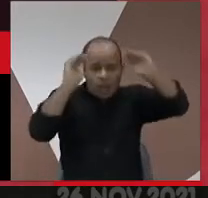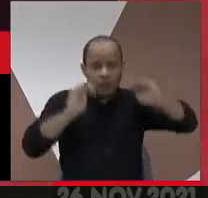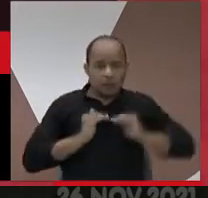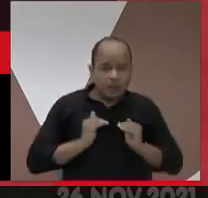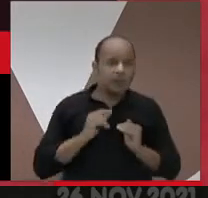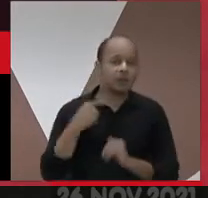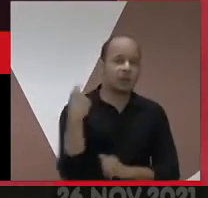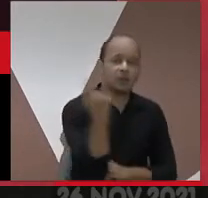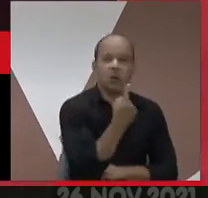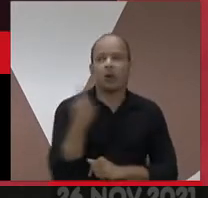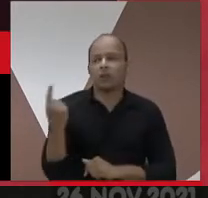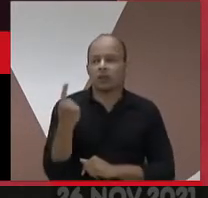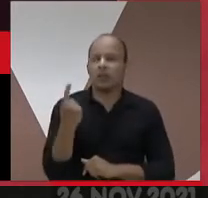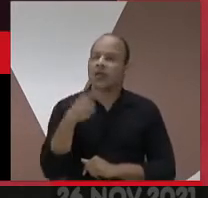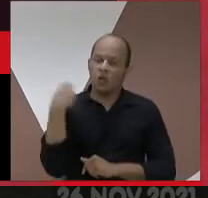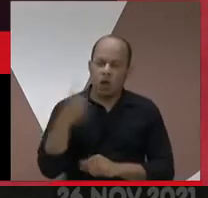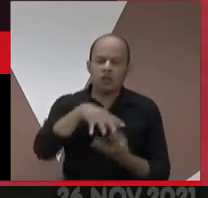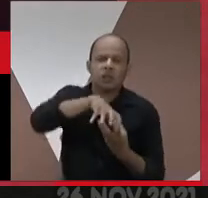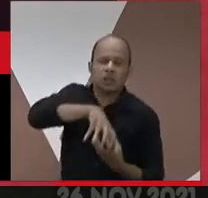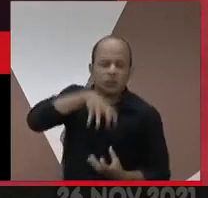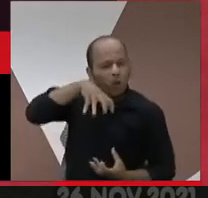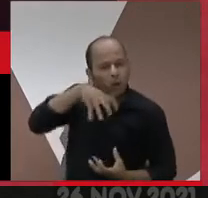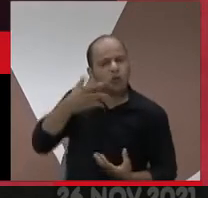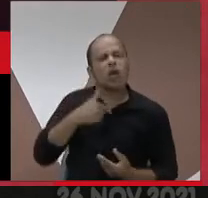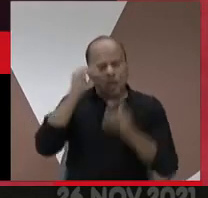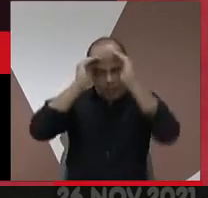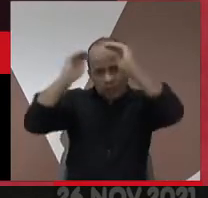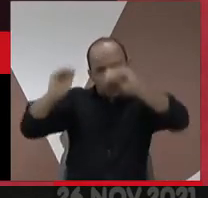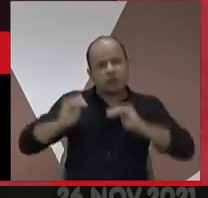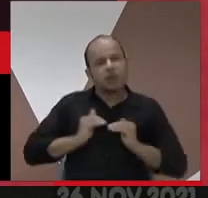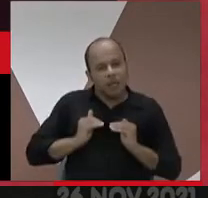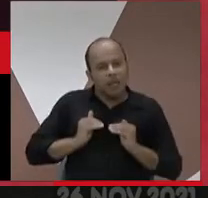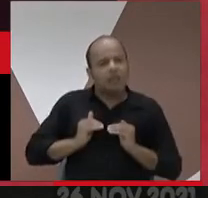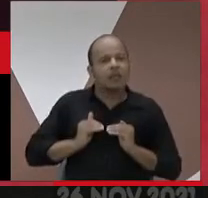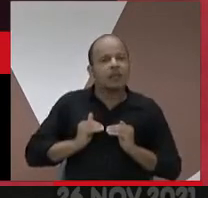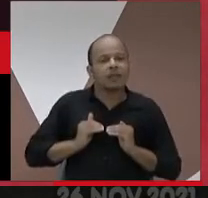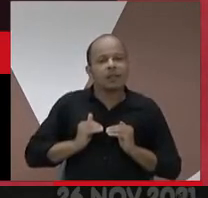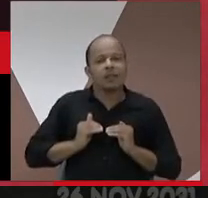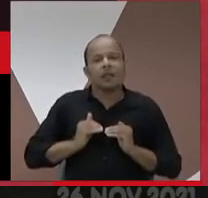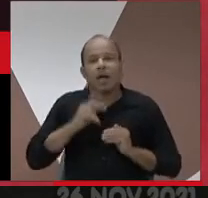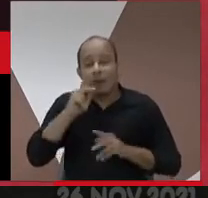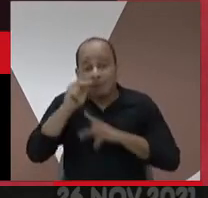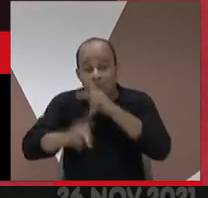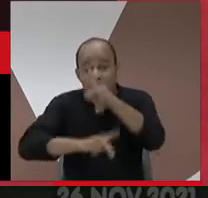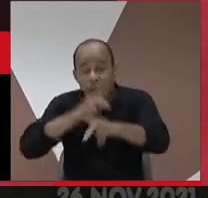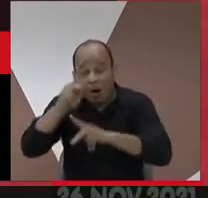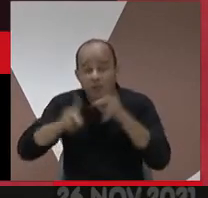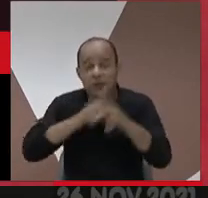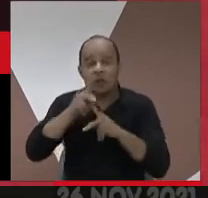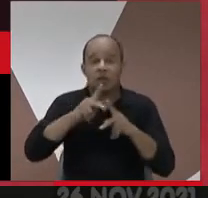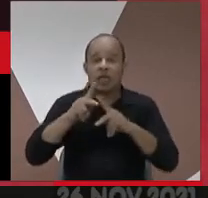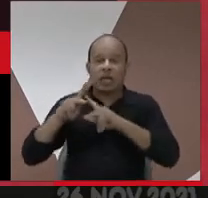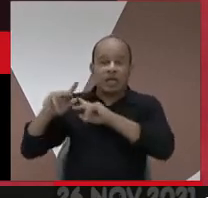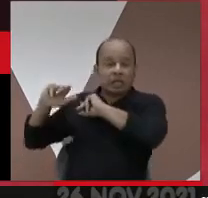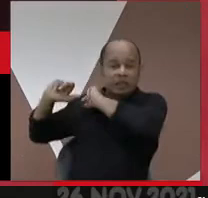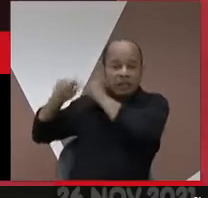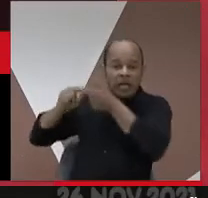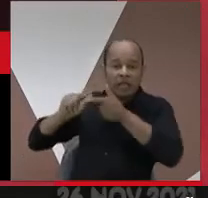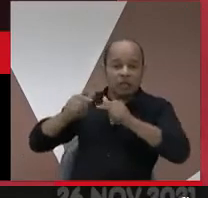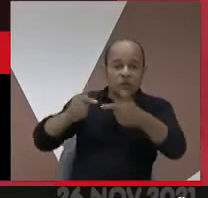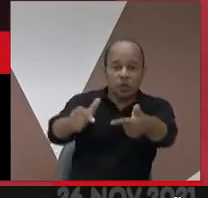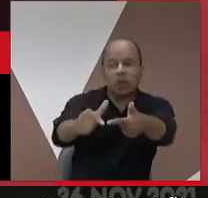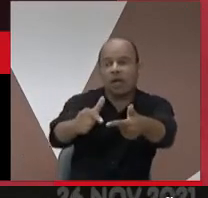nós, idosos, mais respeito com nós, povos tradicionais indígenas. Eu não sei, eu